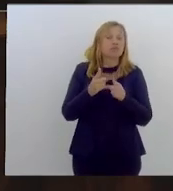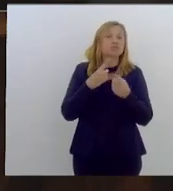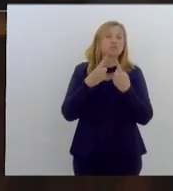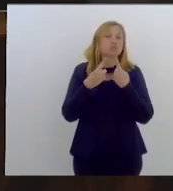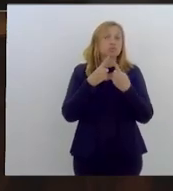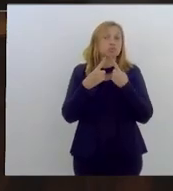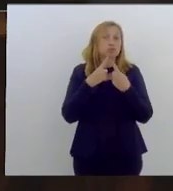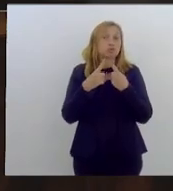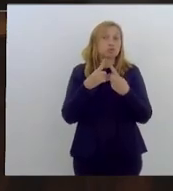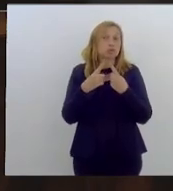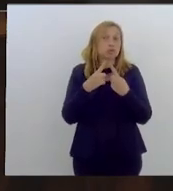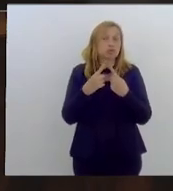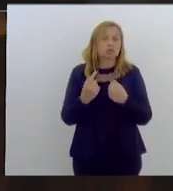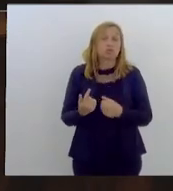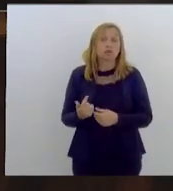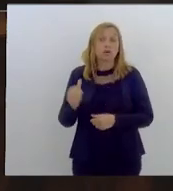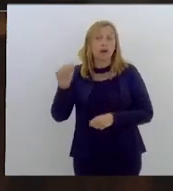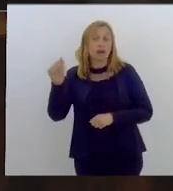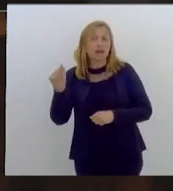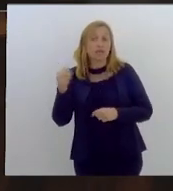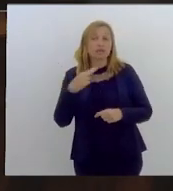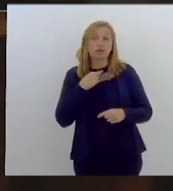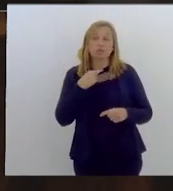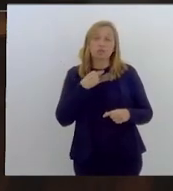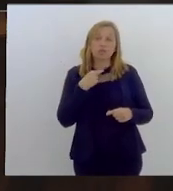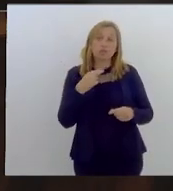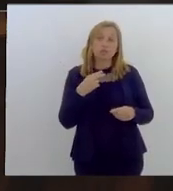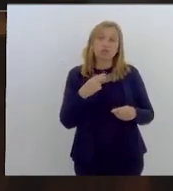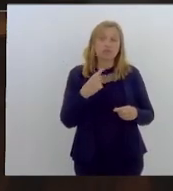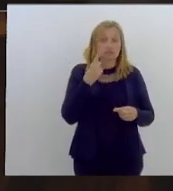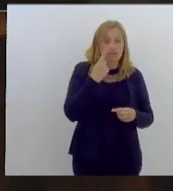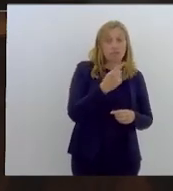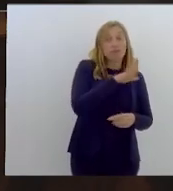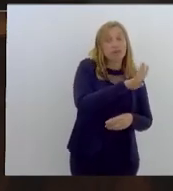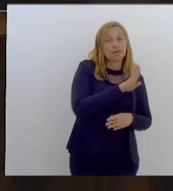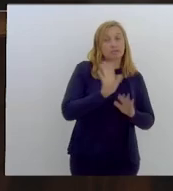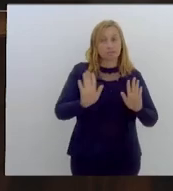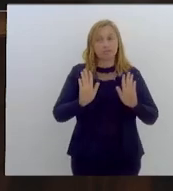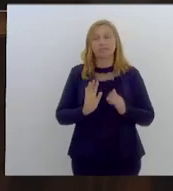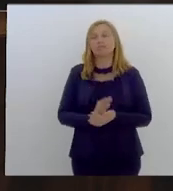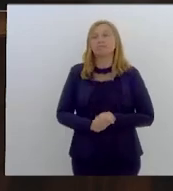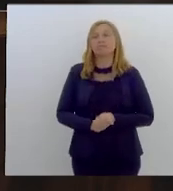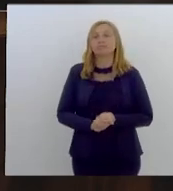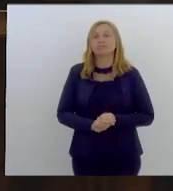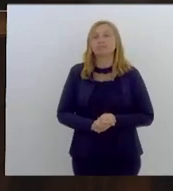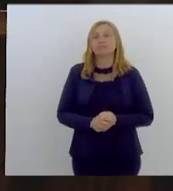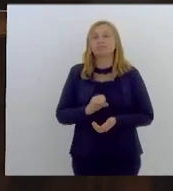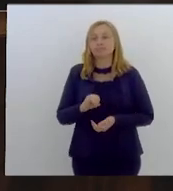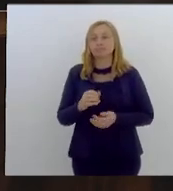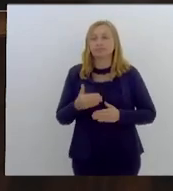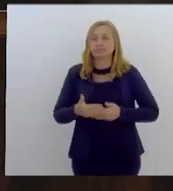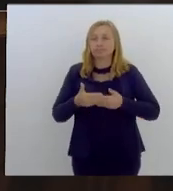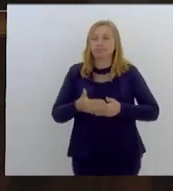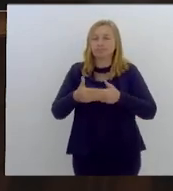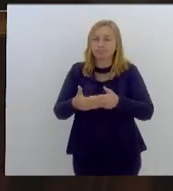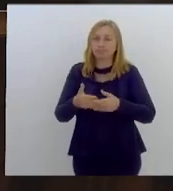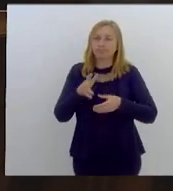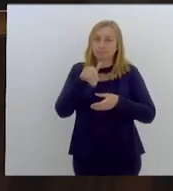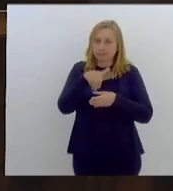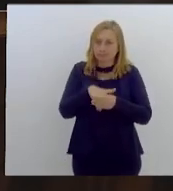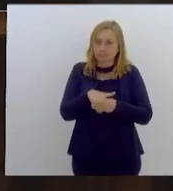discutindo banana, não pode trazer laranja. Mesmo porque, se nós avançarmos na